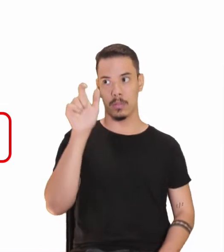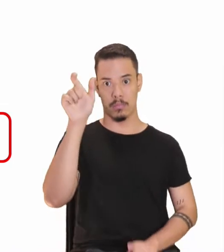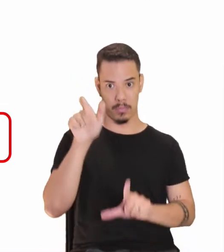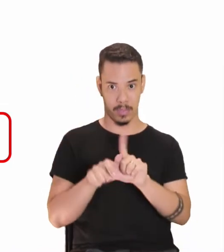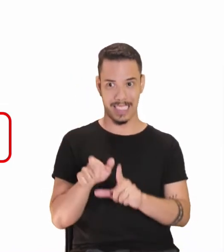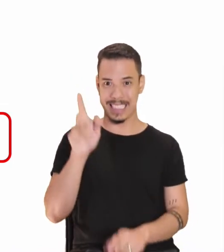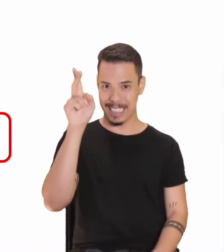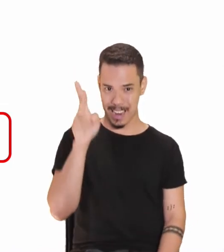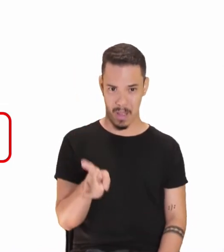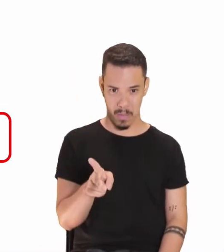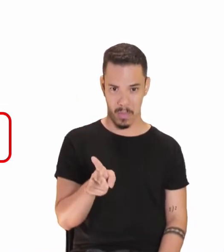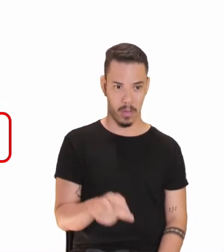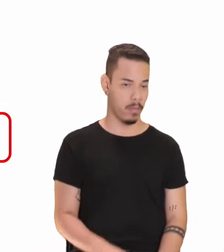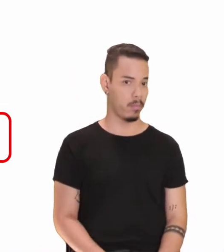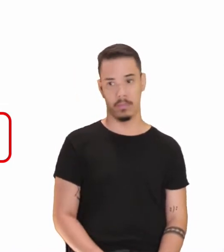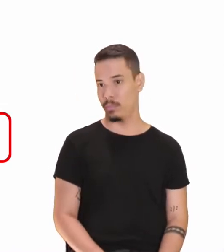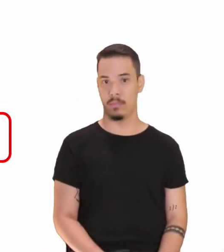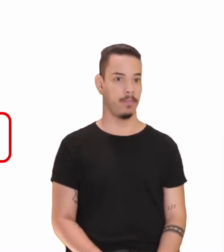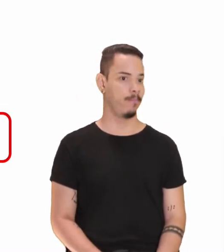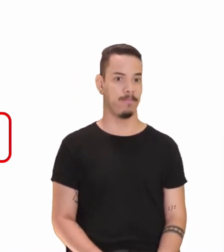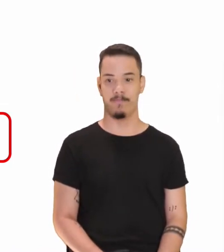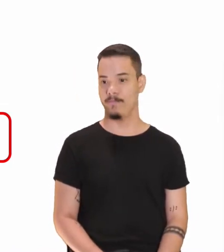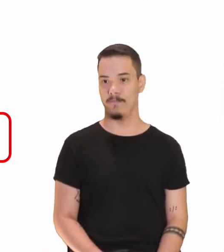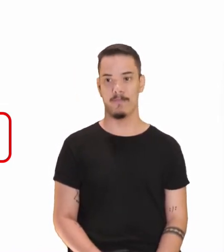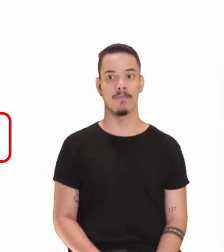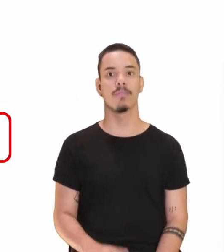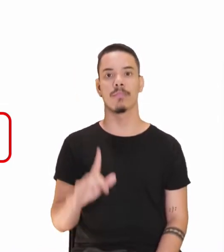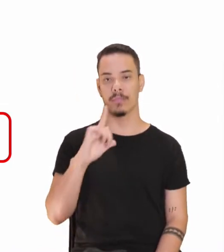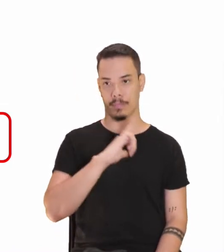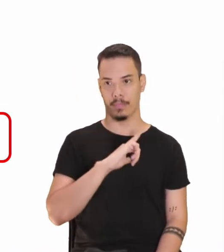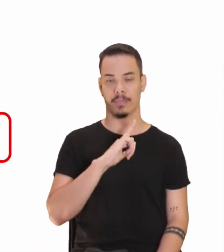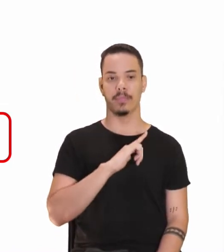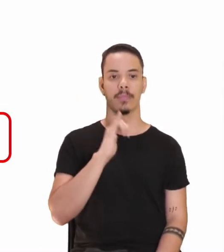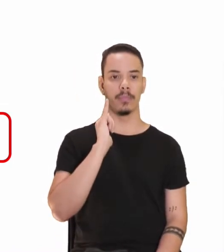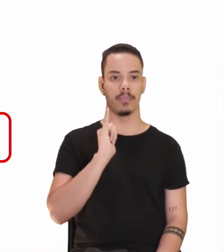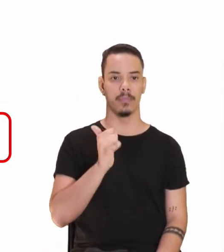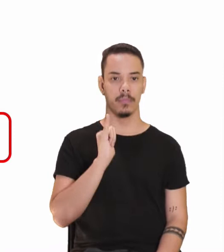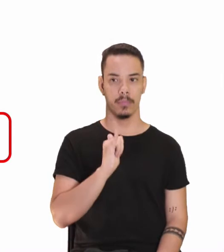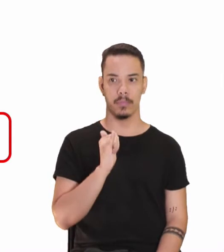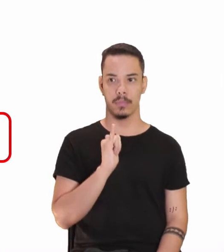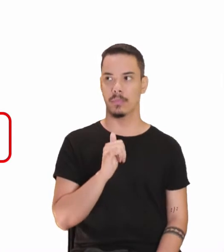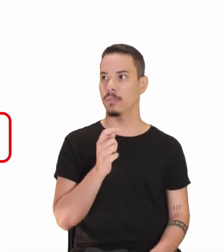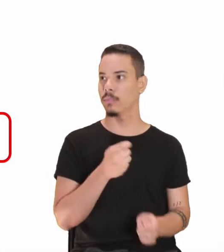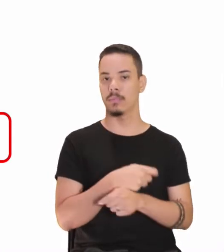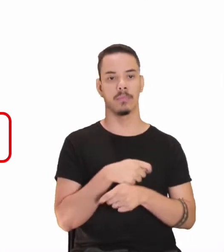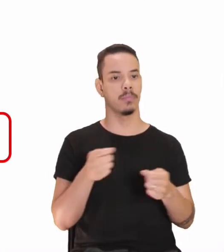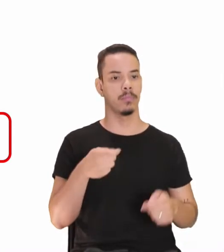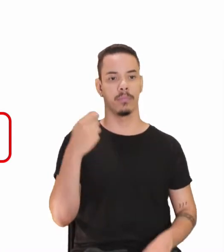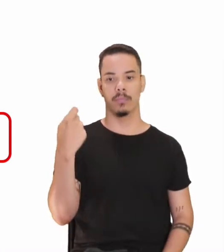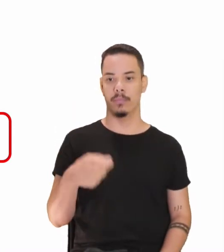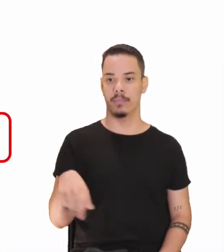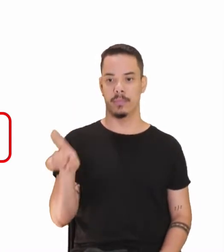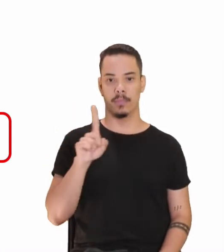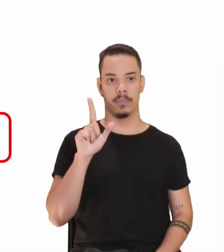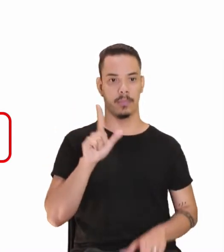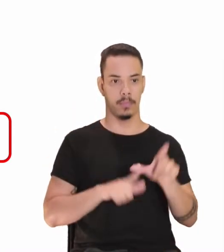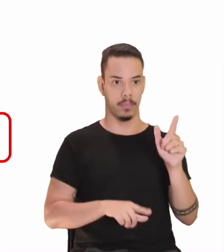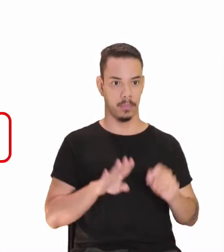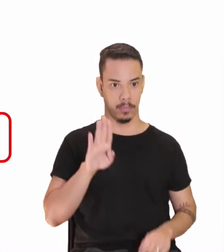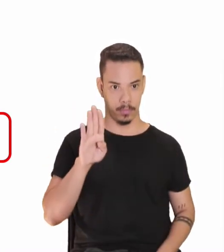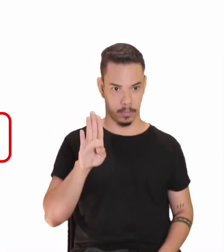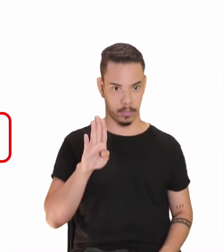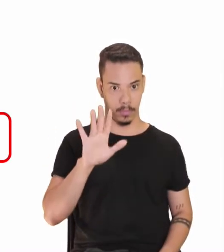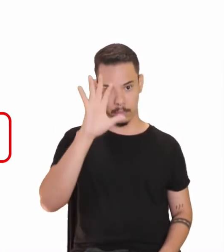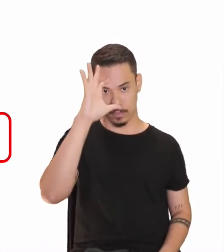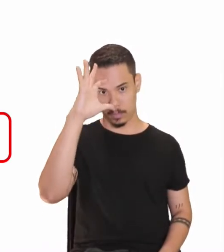Sempre terão? Não, né? Porque nós vamos ter aí narrativas em que não é necessário. Letra B, a tragédia